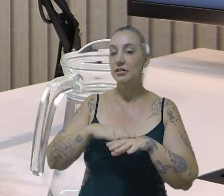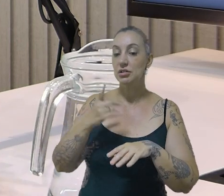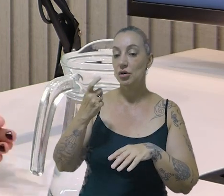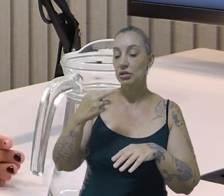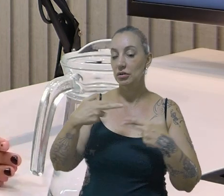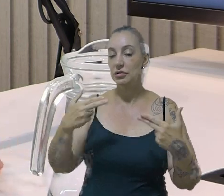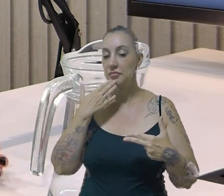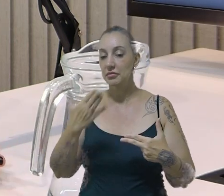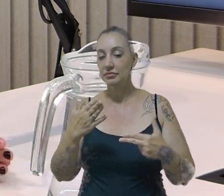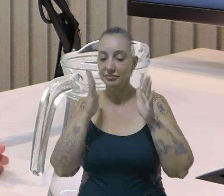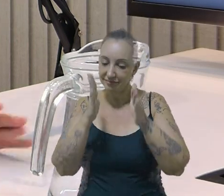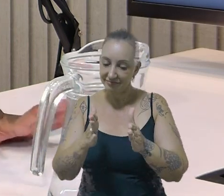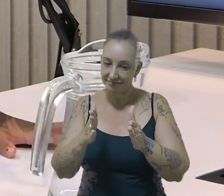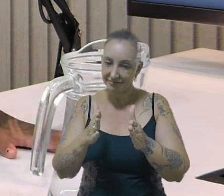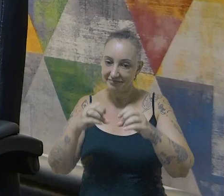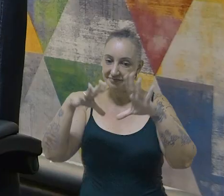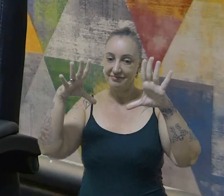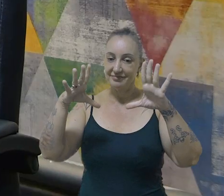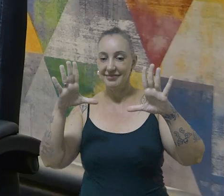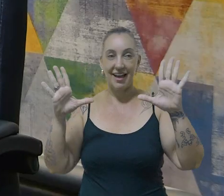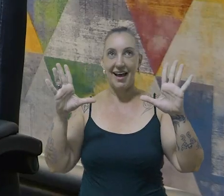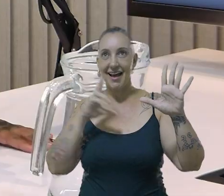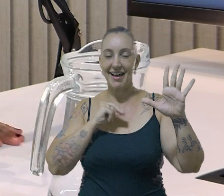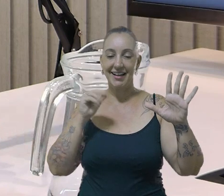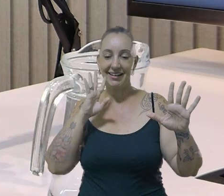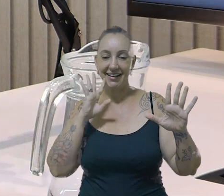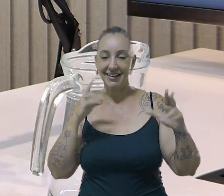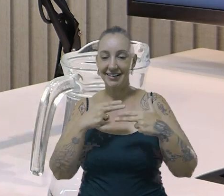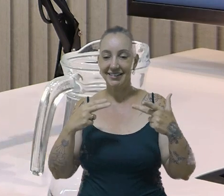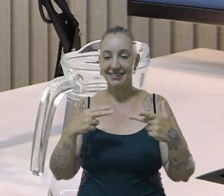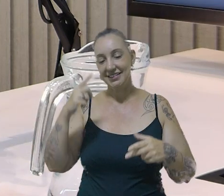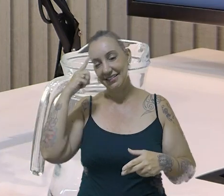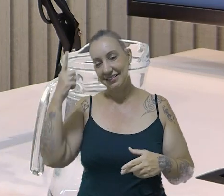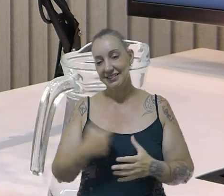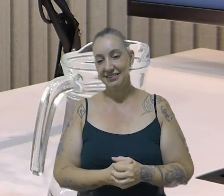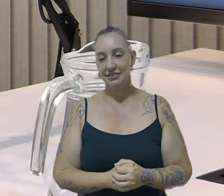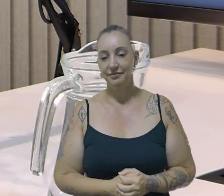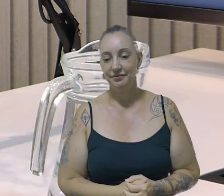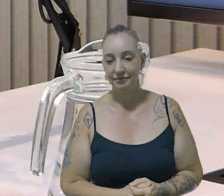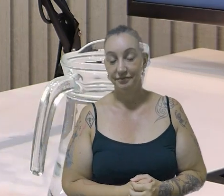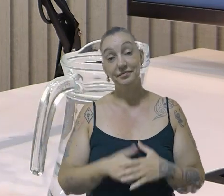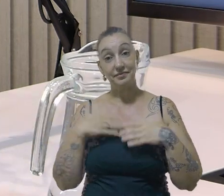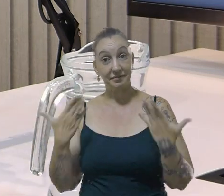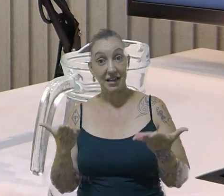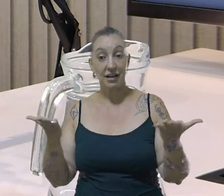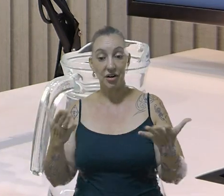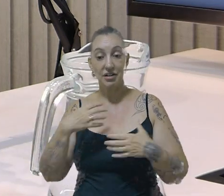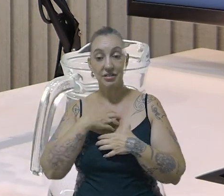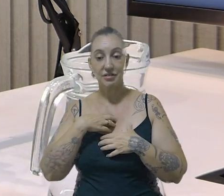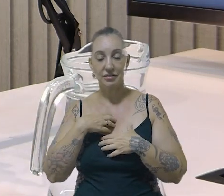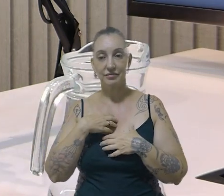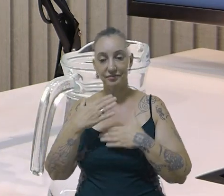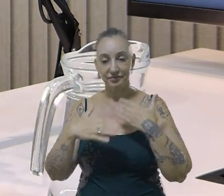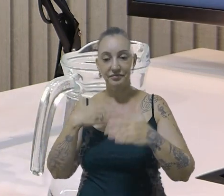pediu botei lá o refletor dela ela a meu Deus exatamente como eu imaginava então e agora eu sinto que a gente tá caminhando